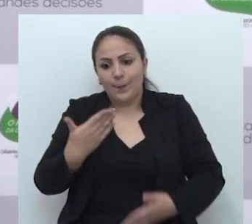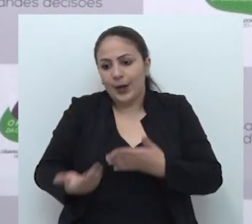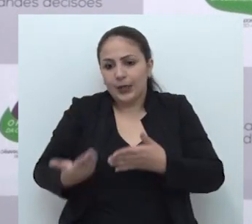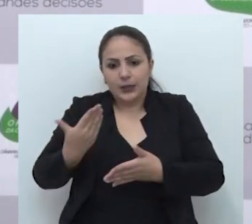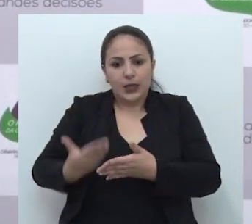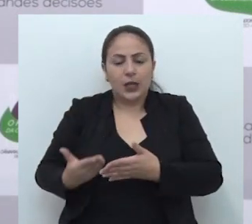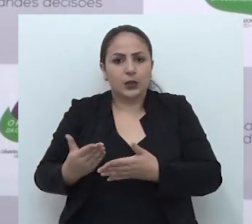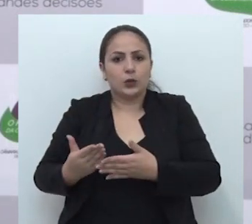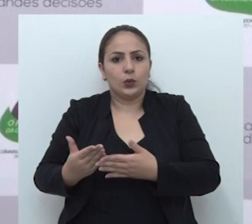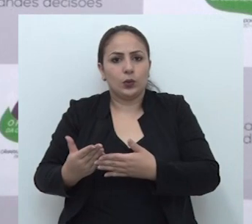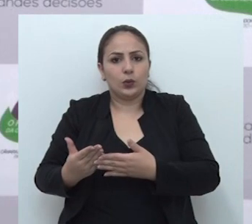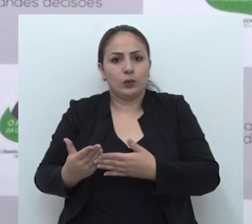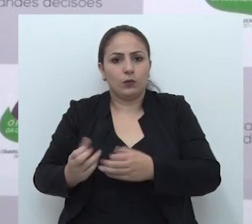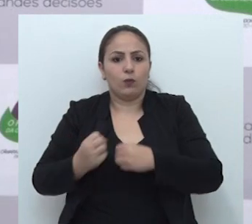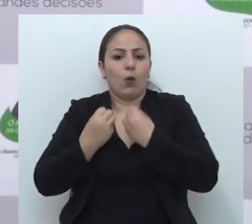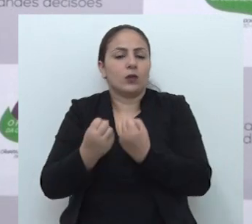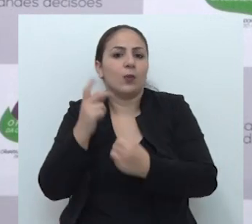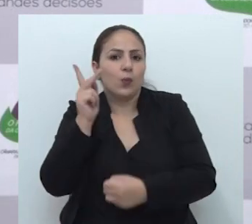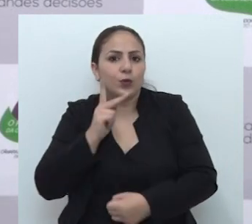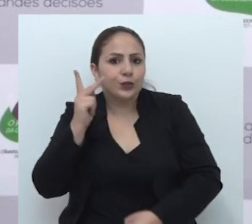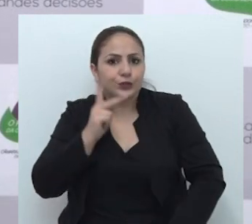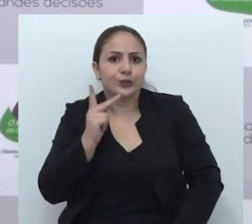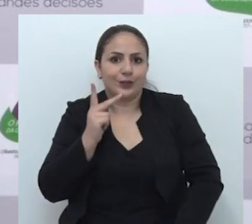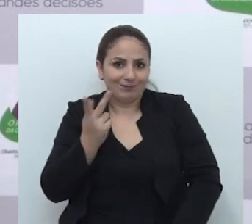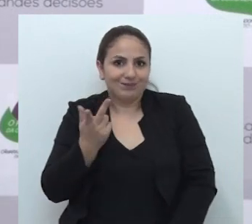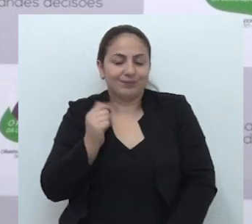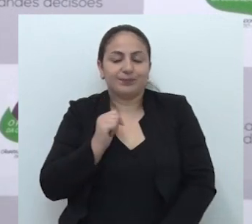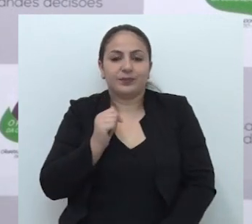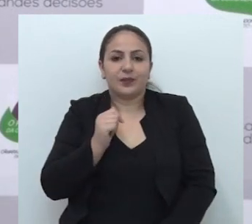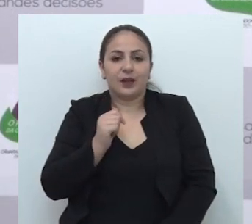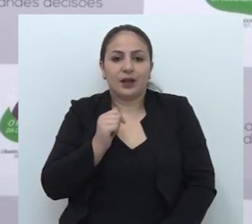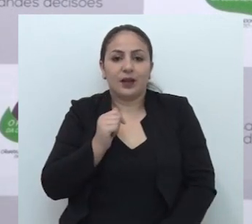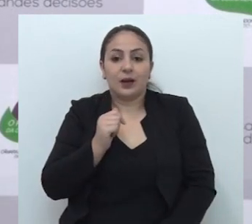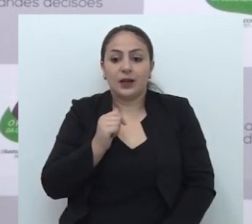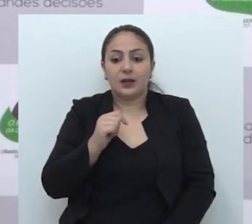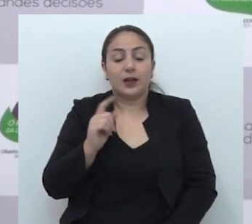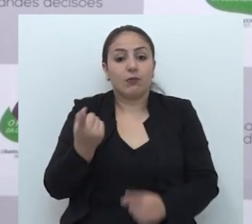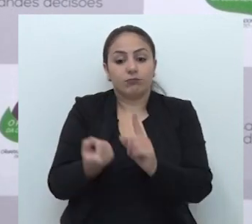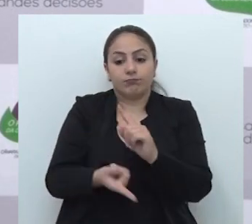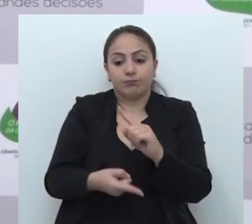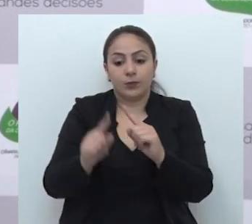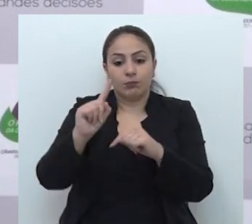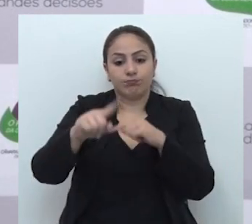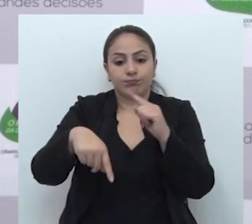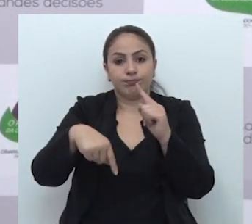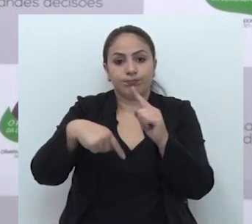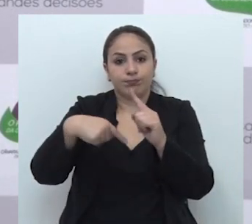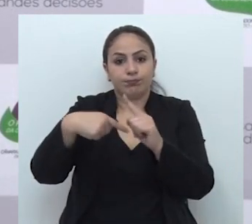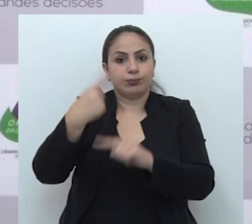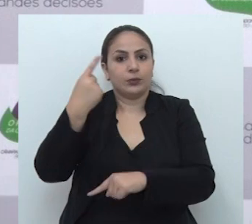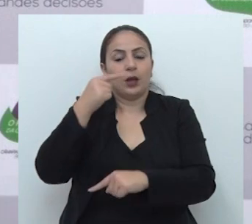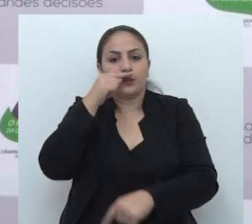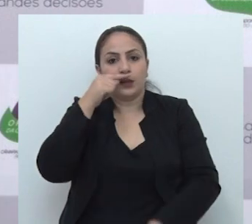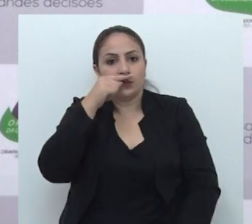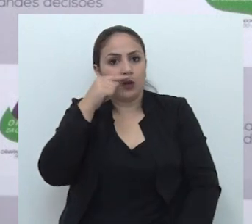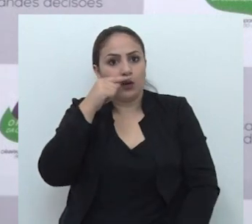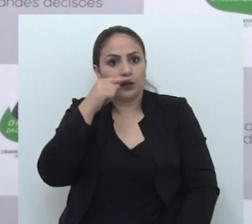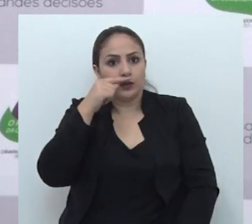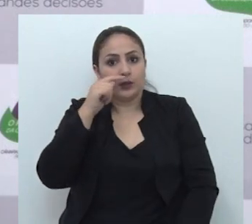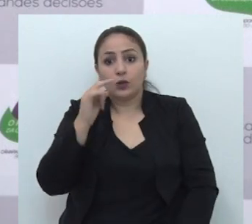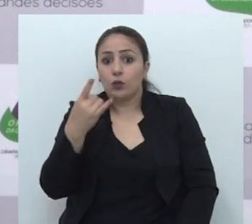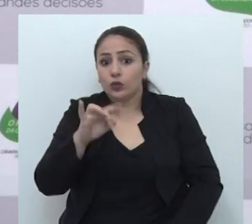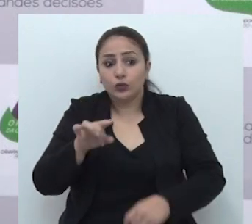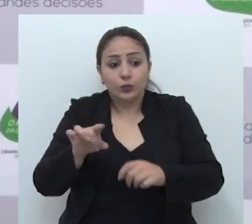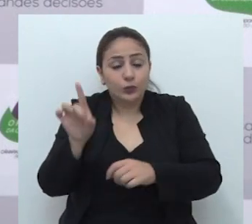foi desidratando, como falamos na linguagem eleitoral, e, consequentemente, a virada do governador Sartori ocorreu nos últimos dias. Talvez até o